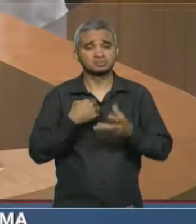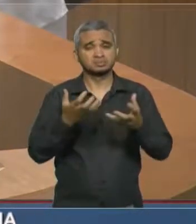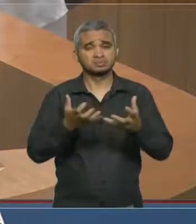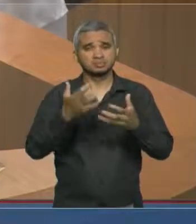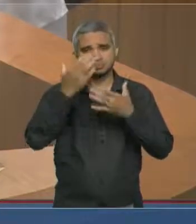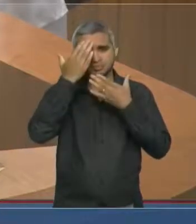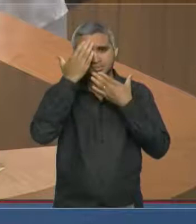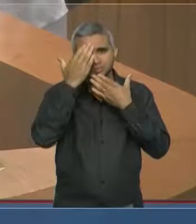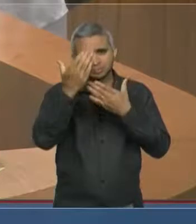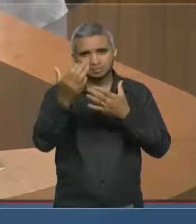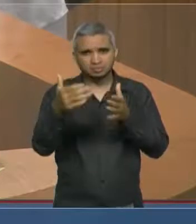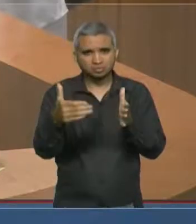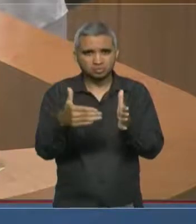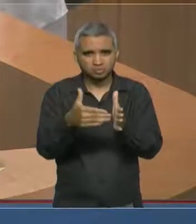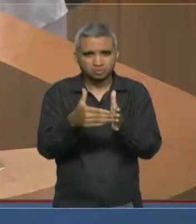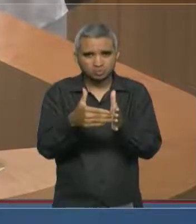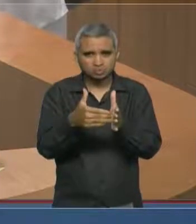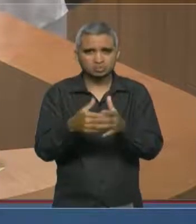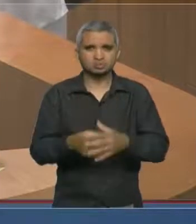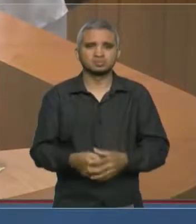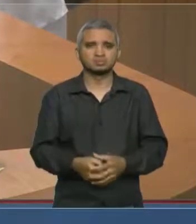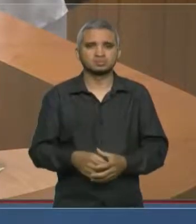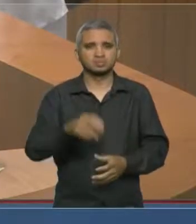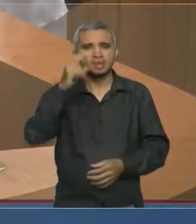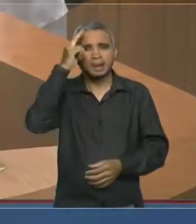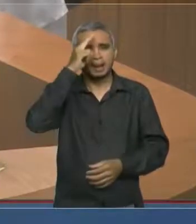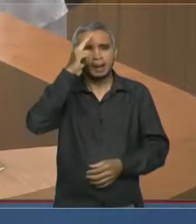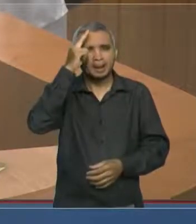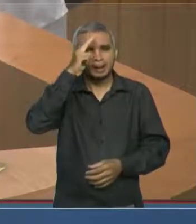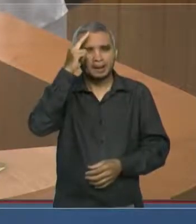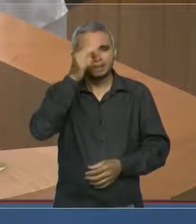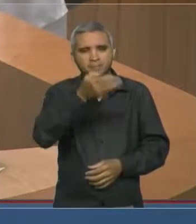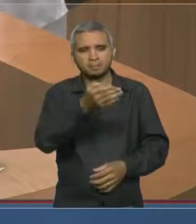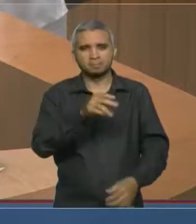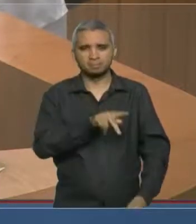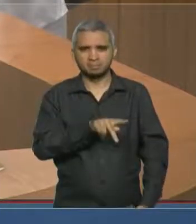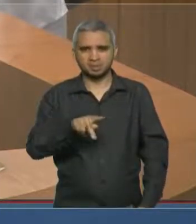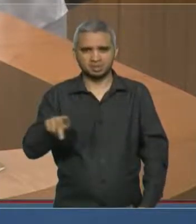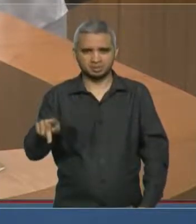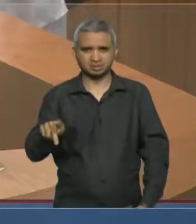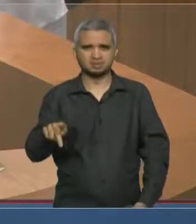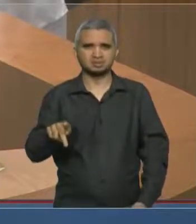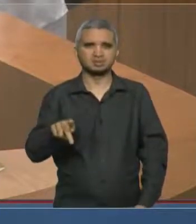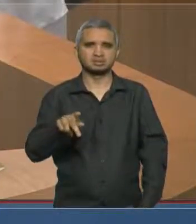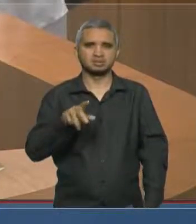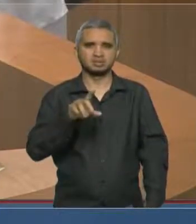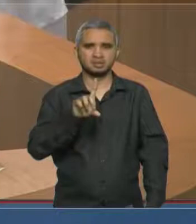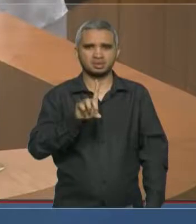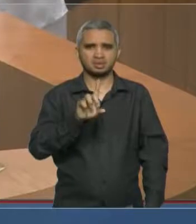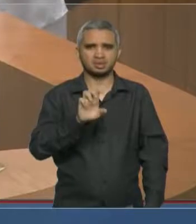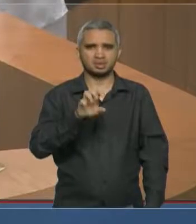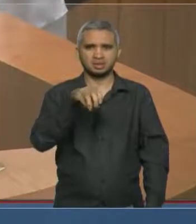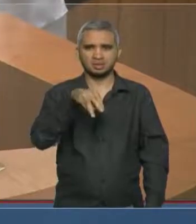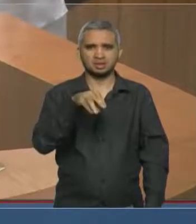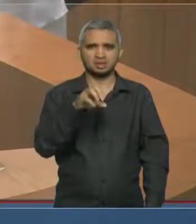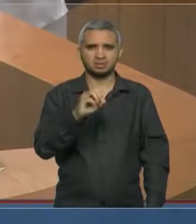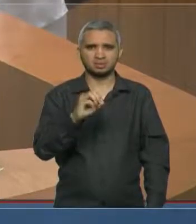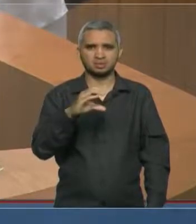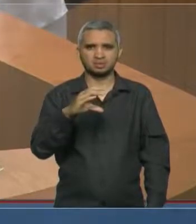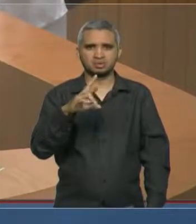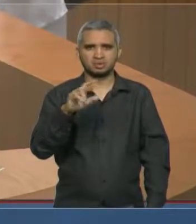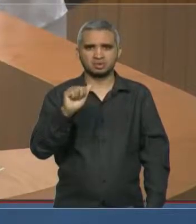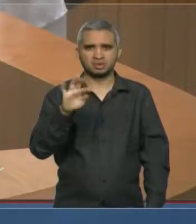finalmente, a lembrança desse presidente democrata que é, que procura também